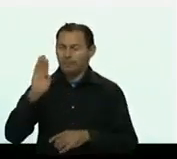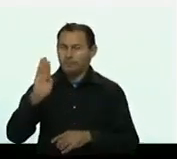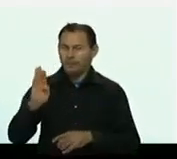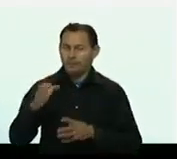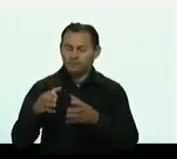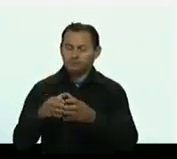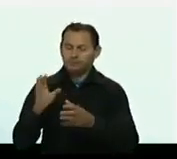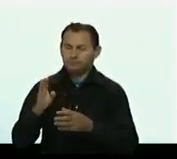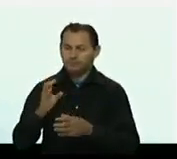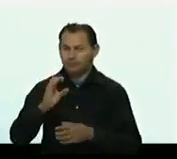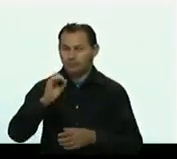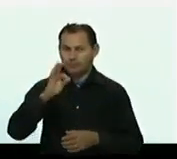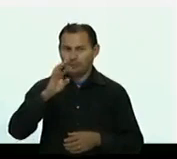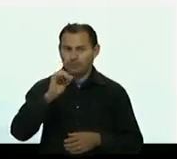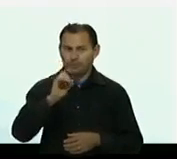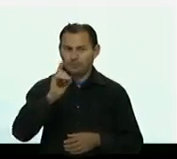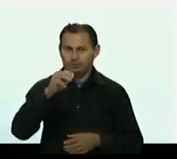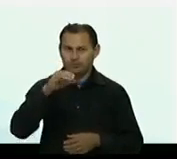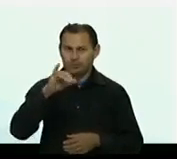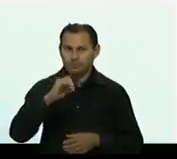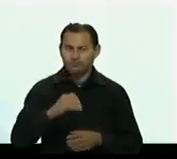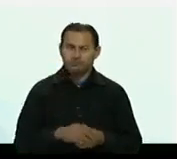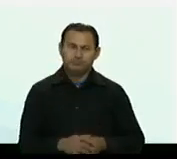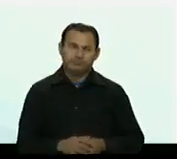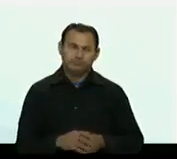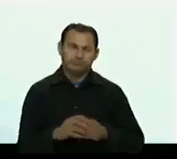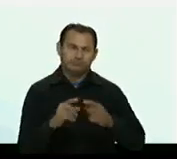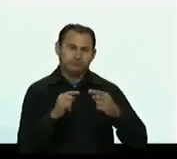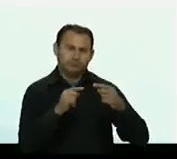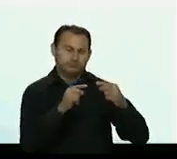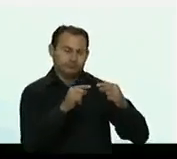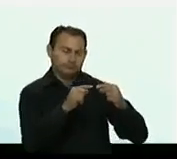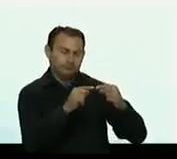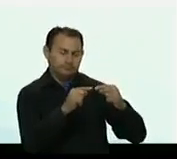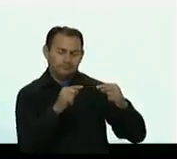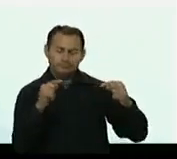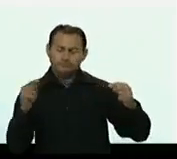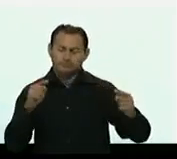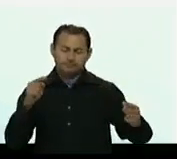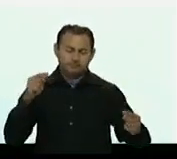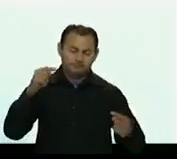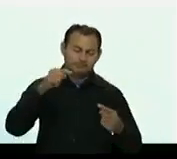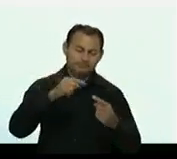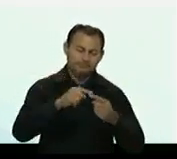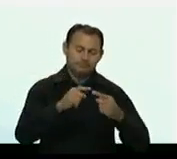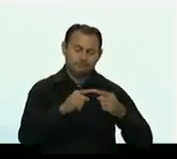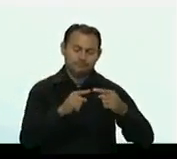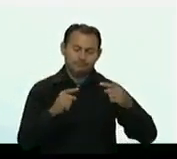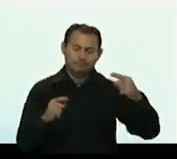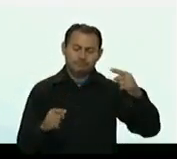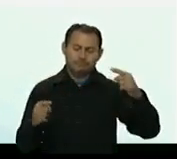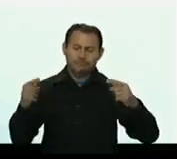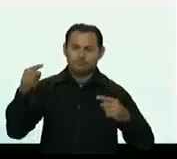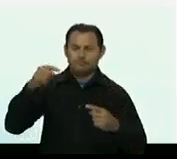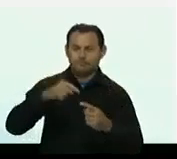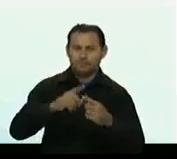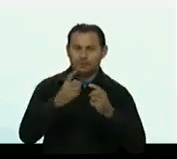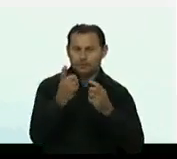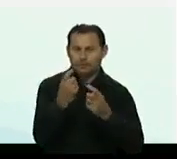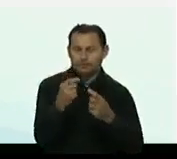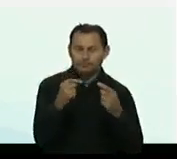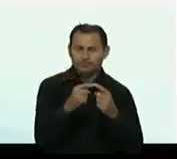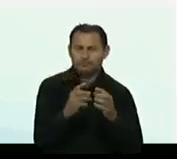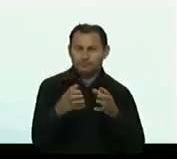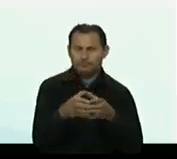do contradomínio. Veja, essas setas estão indicando aqui um único elemento do contradomínio. E